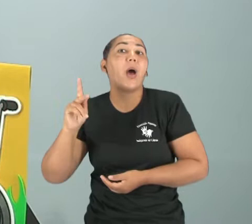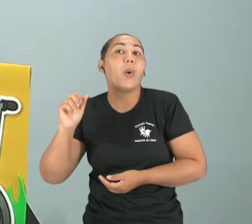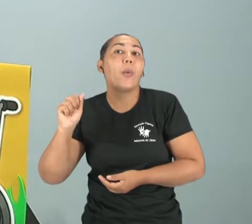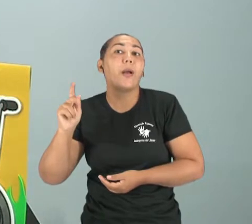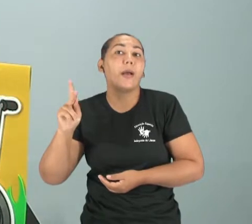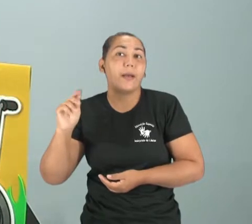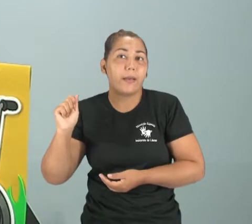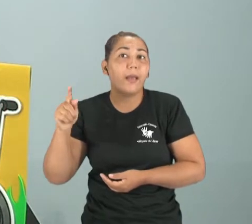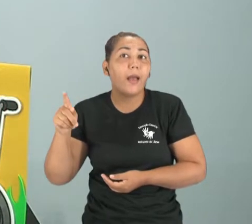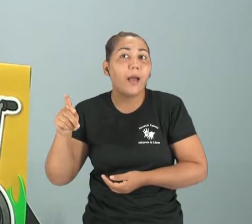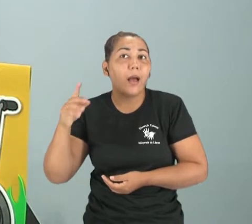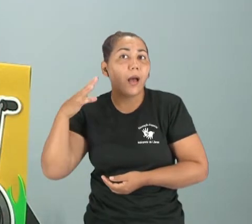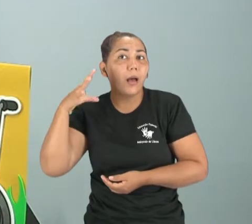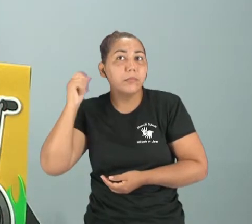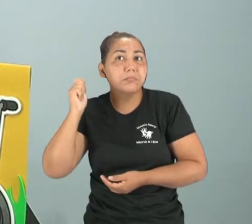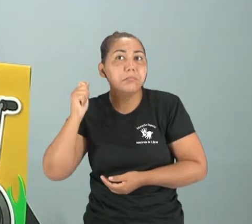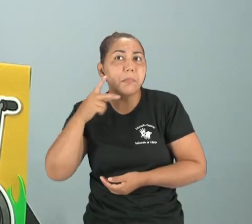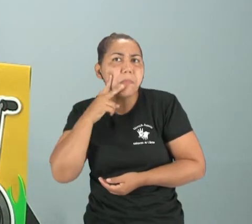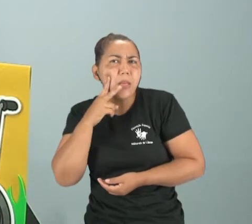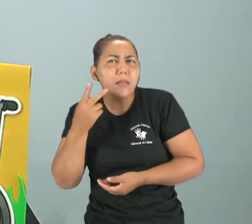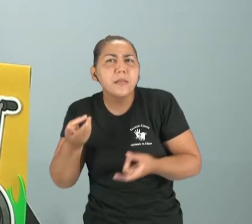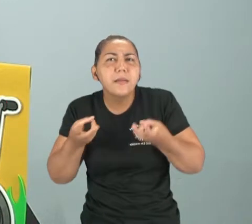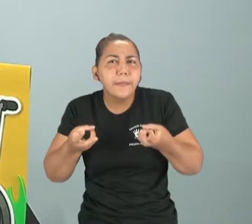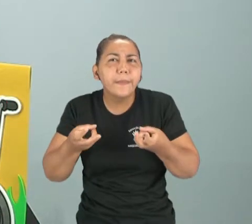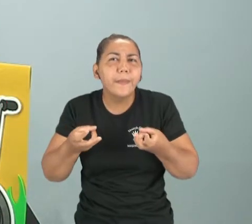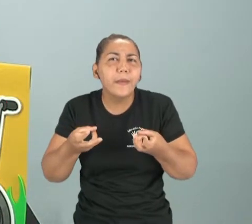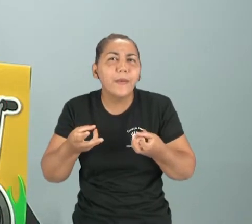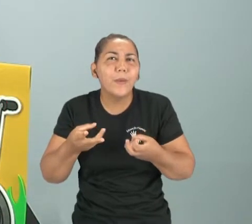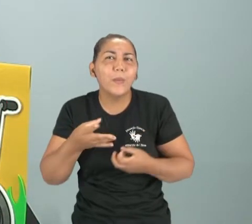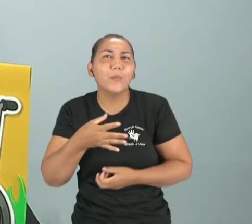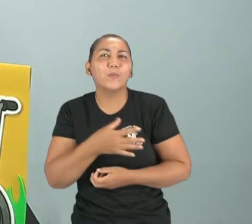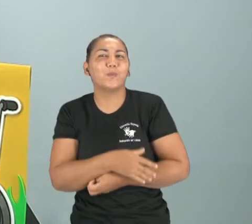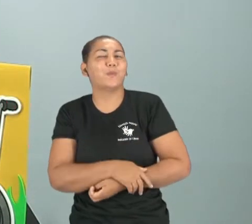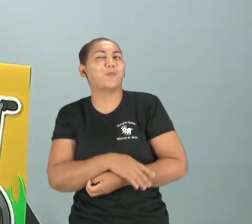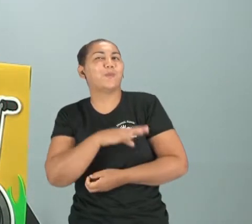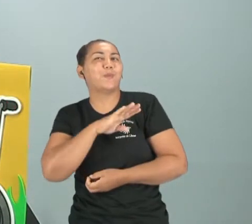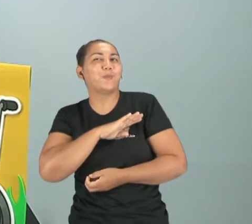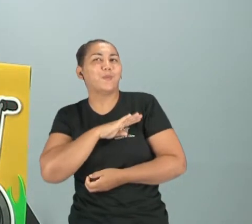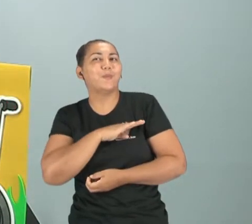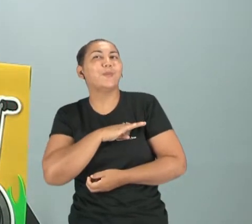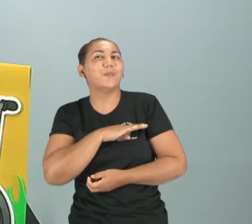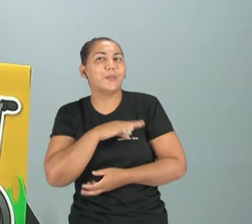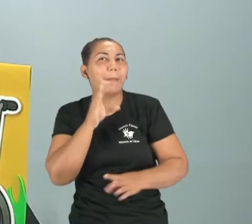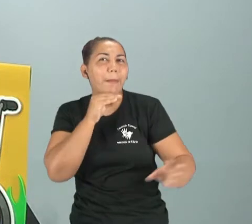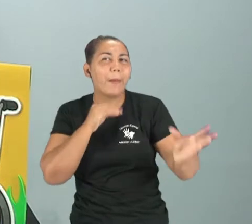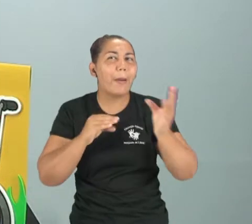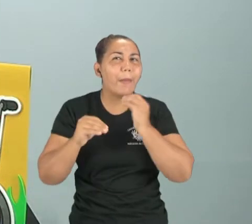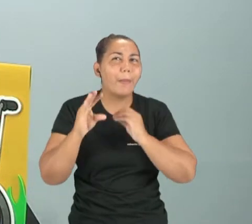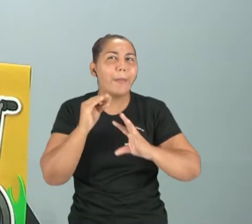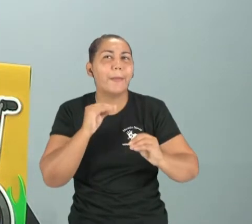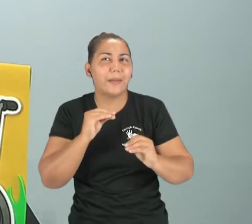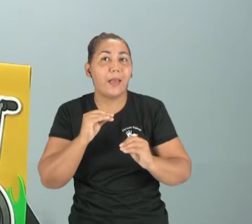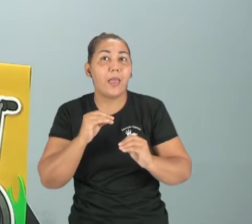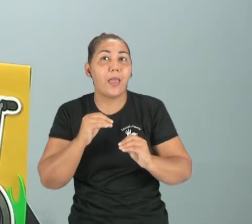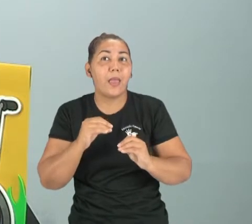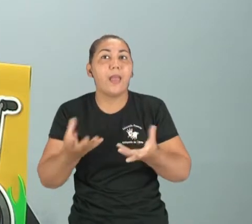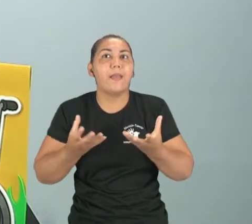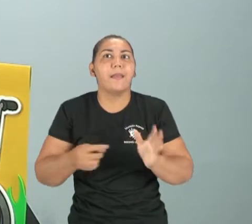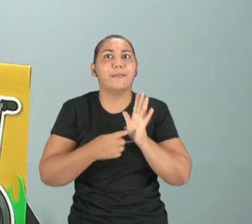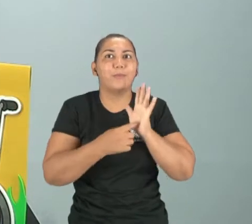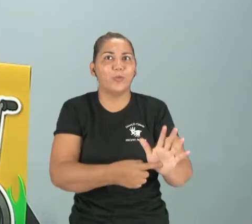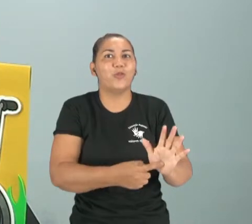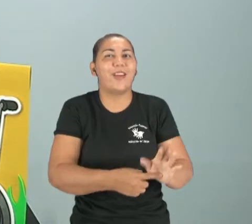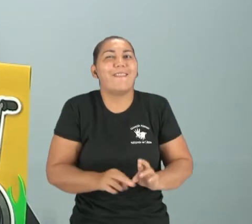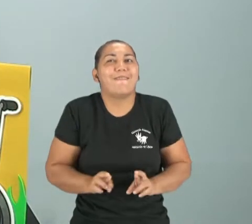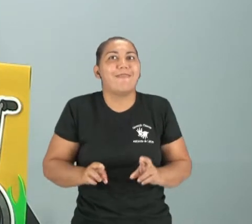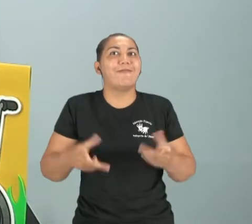aqui perto, né? E eu vou embora. Mas o Kaká, ele quis demonstrar que ele era diferente. Ele chegou e falou com todo mundo,